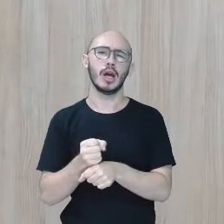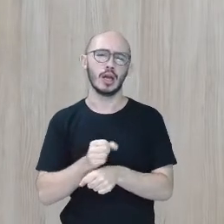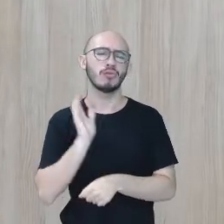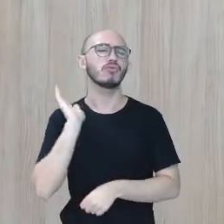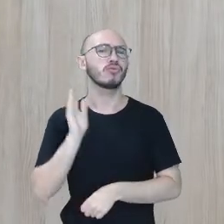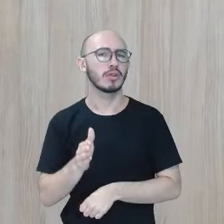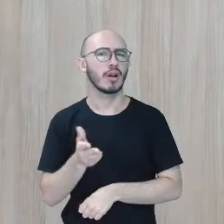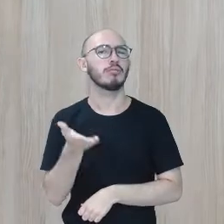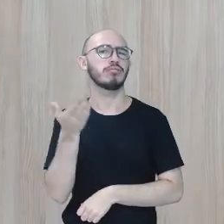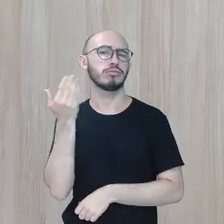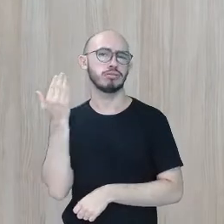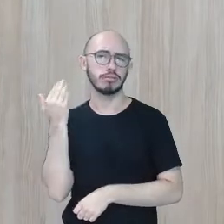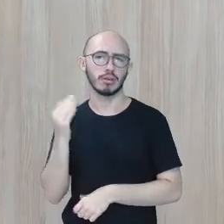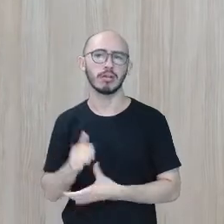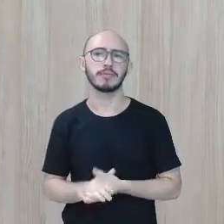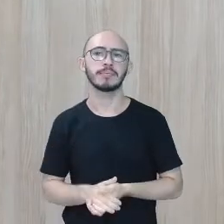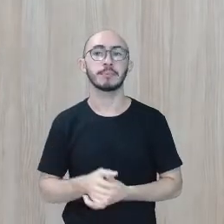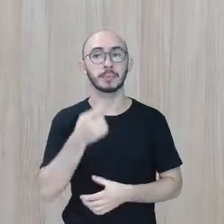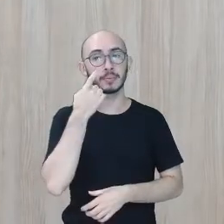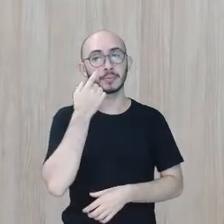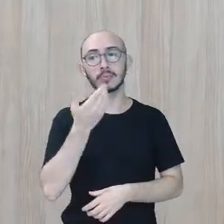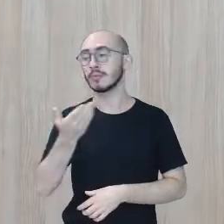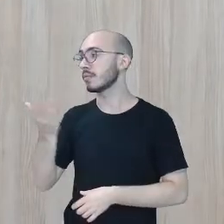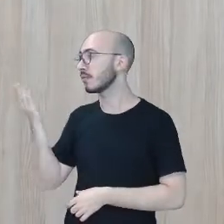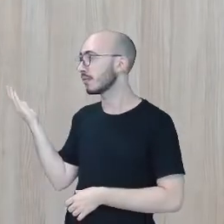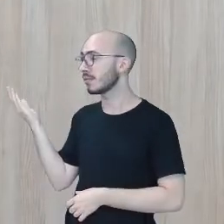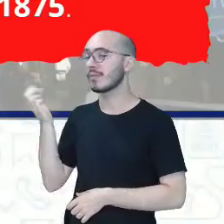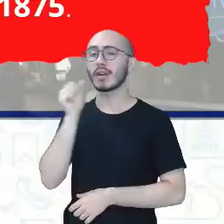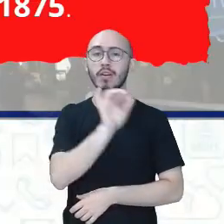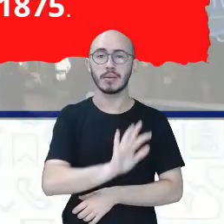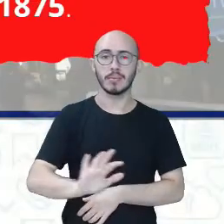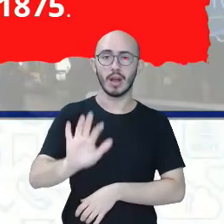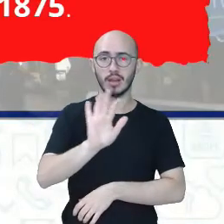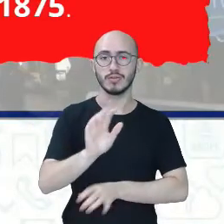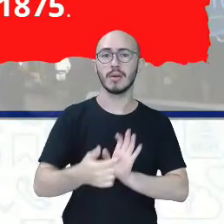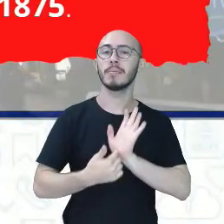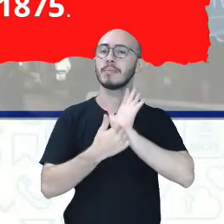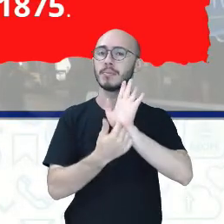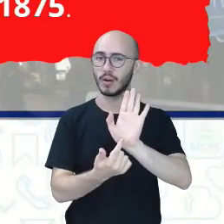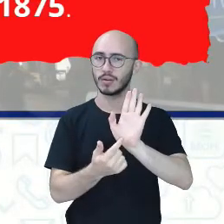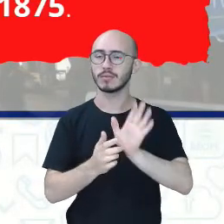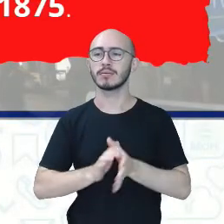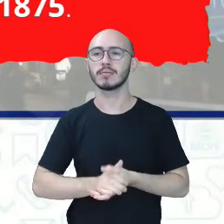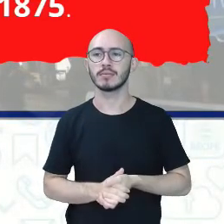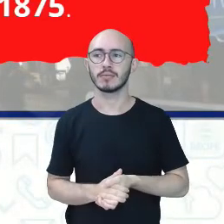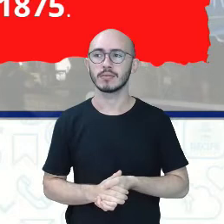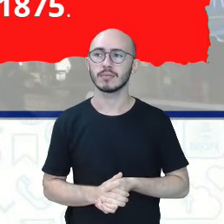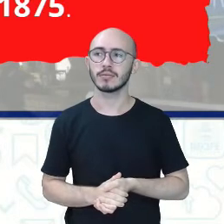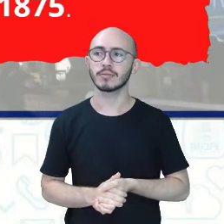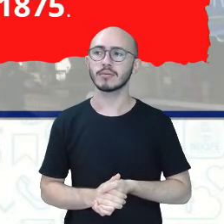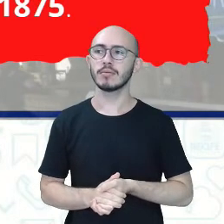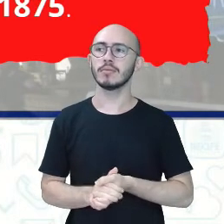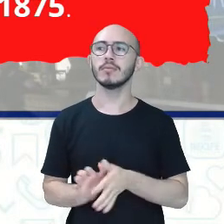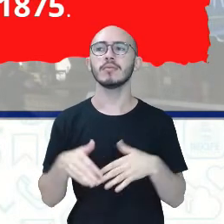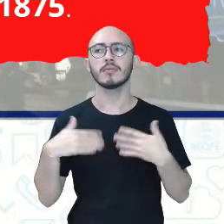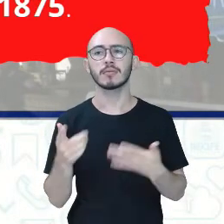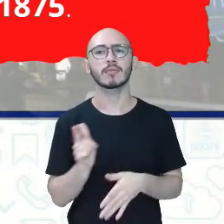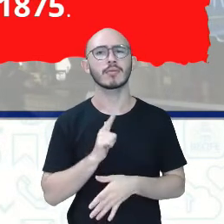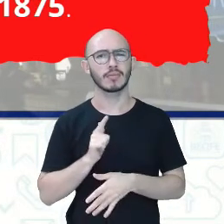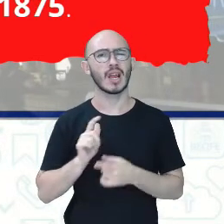bem antigo. Aqui a gente tem uma imagem do mercado de São José, certo? O mercado, inclusive, passou